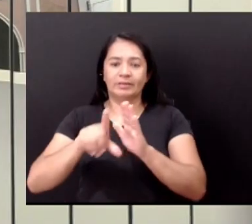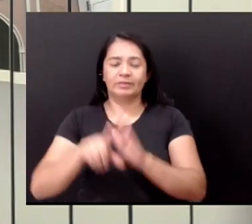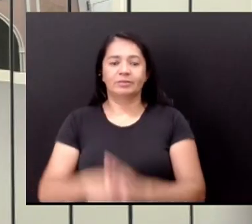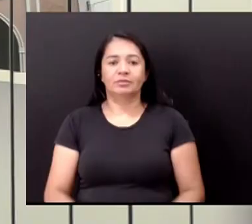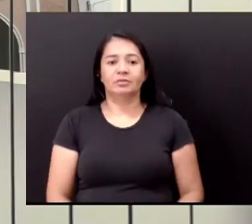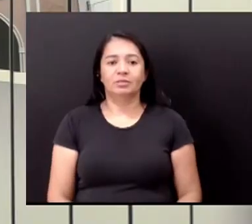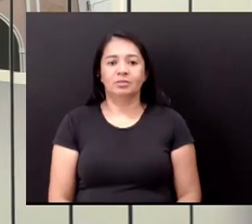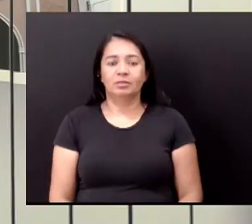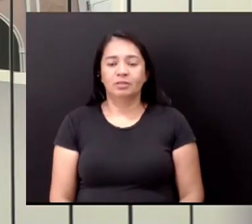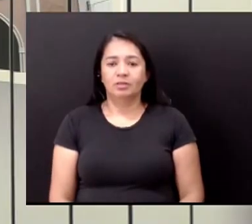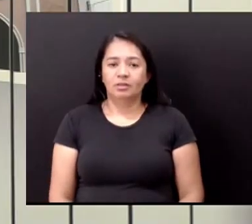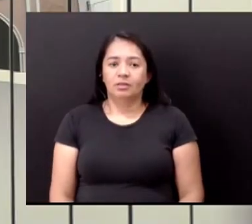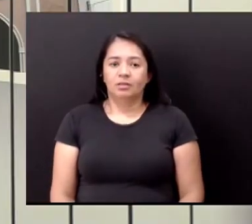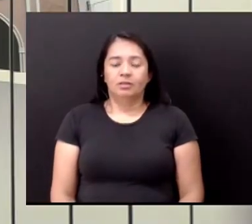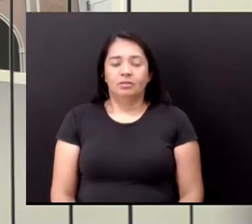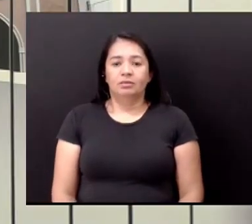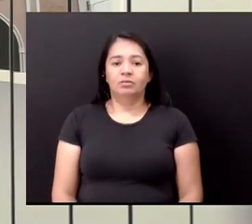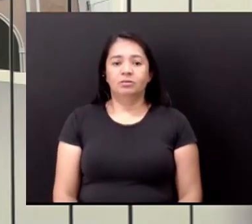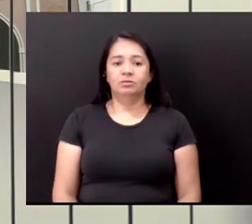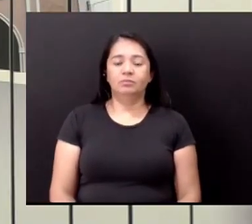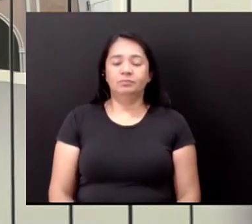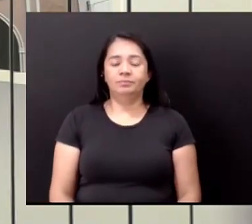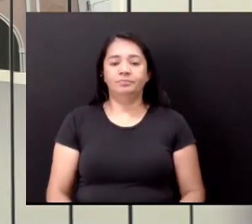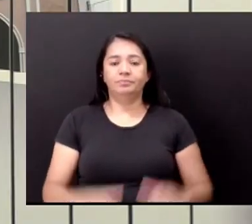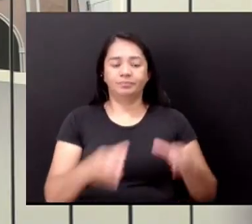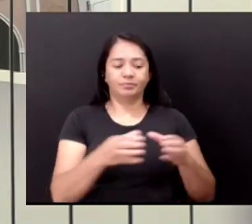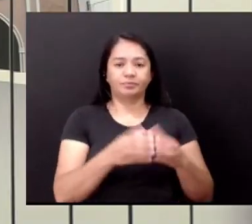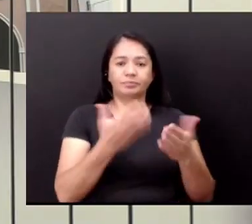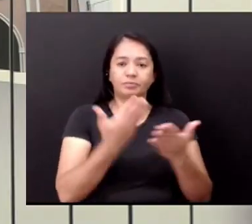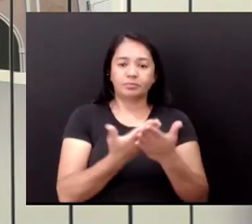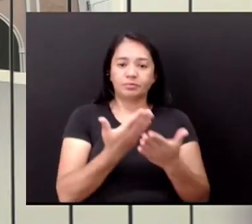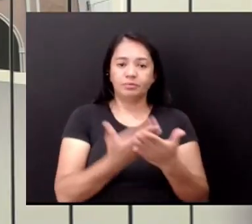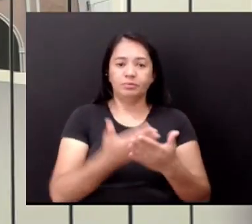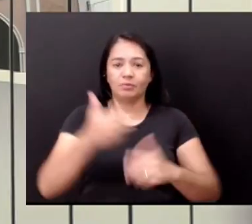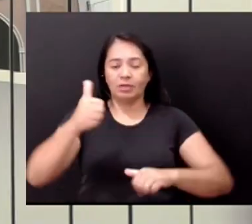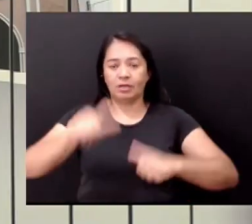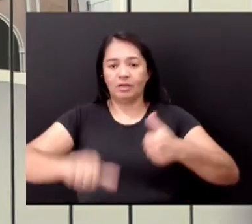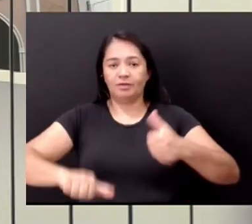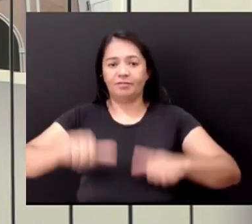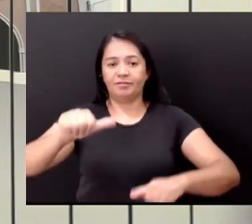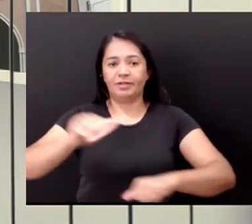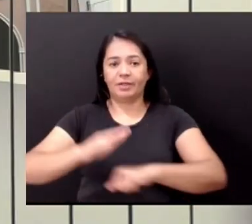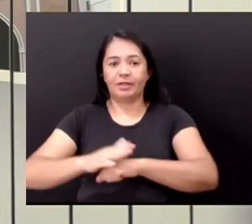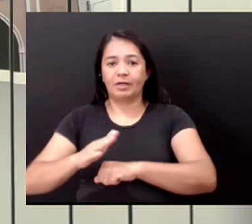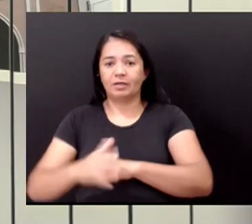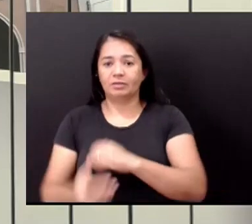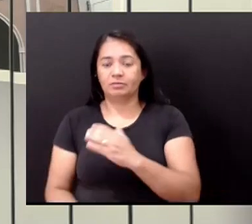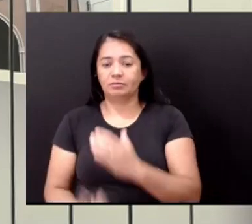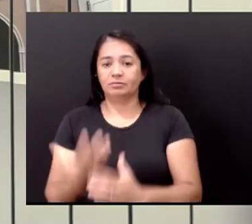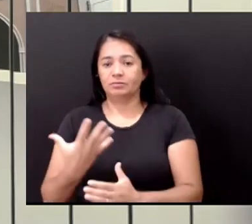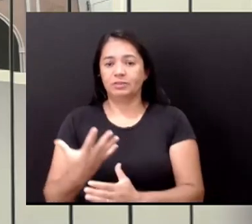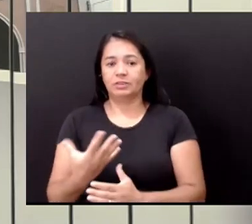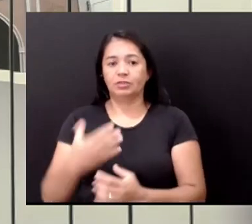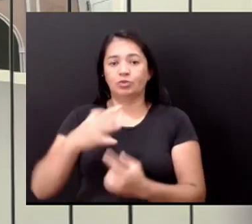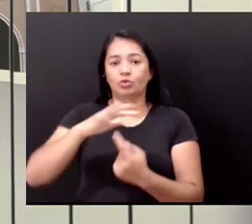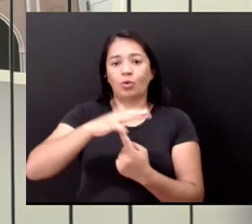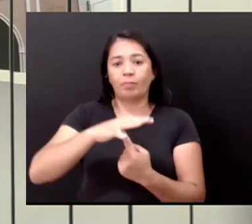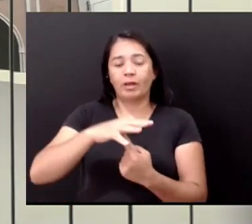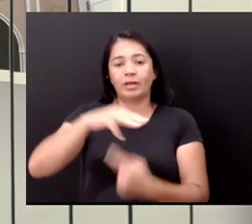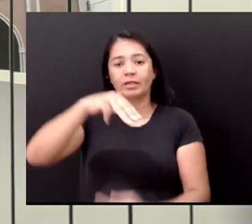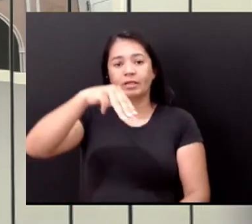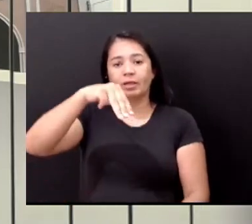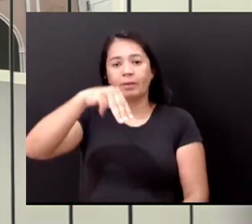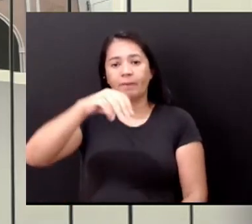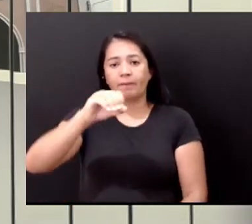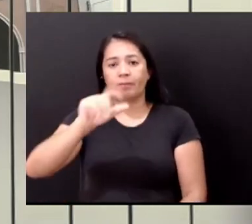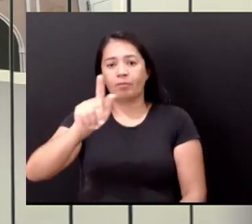A Comissão de Estudos para avaliar a criação do Parque Mogiana debateu o futebol campineiro e